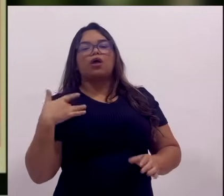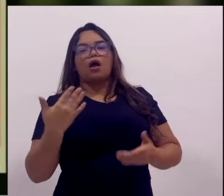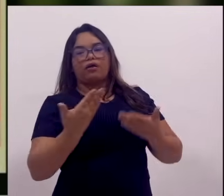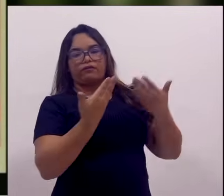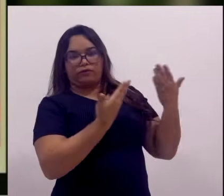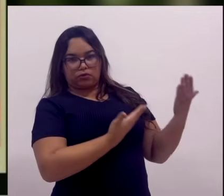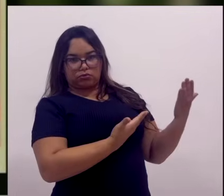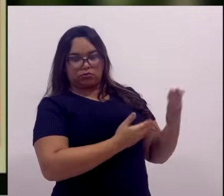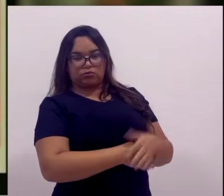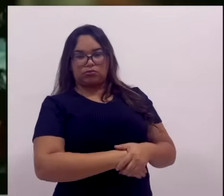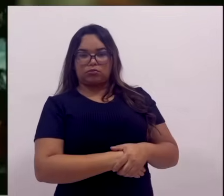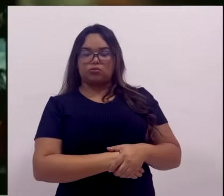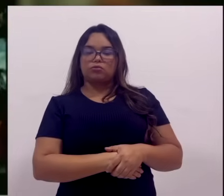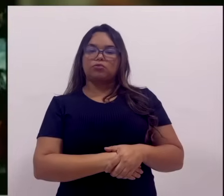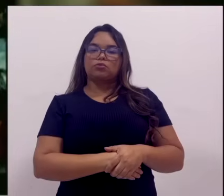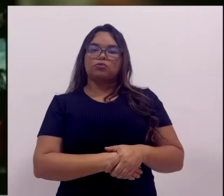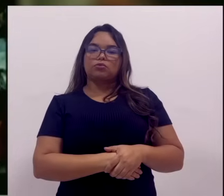saudáveis.